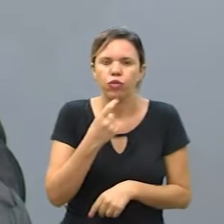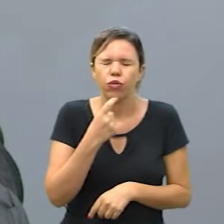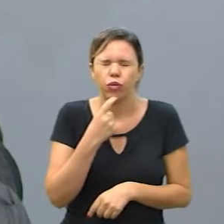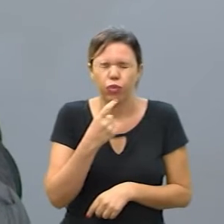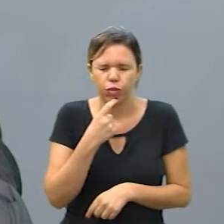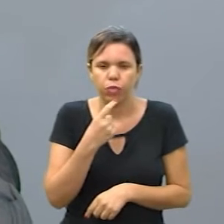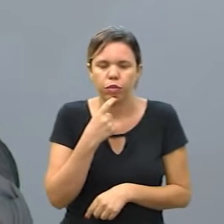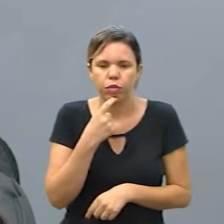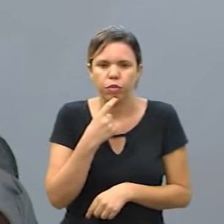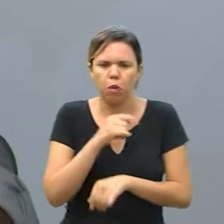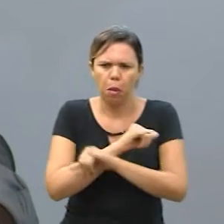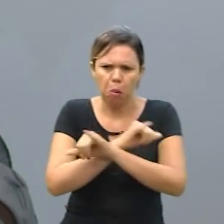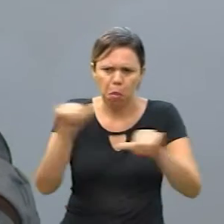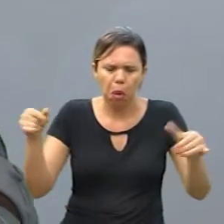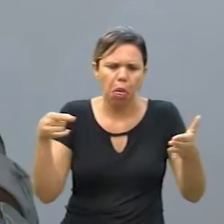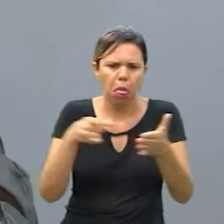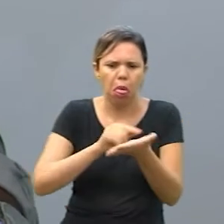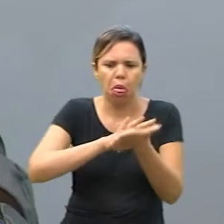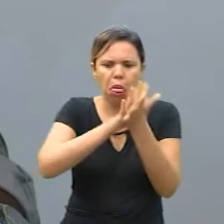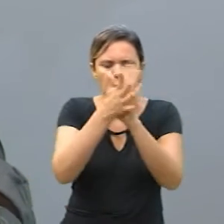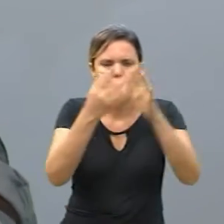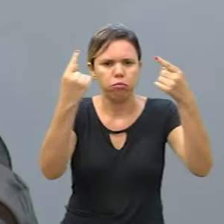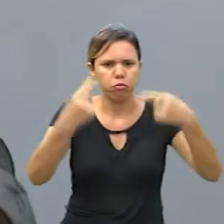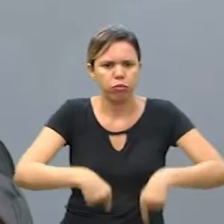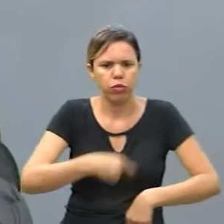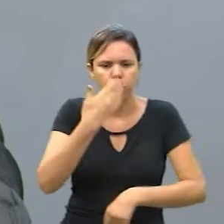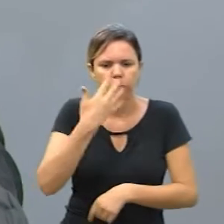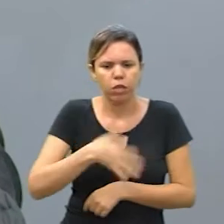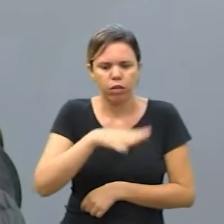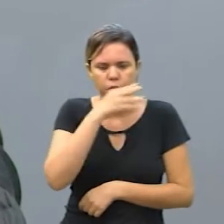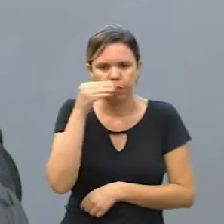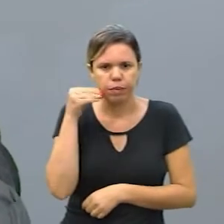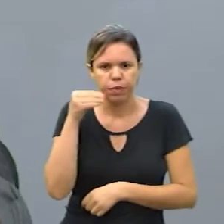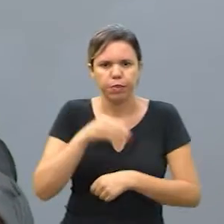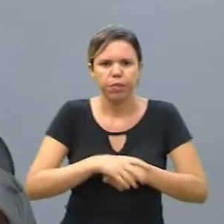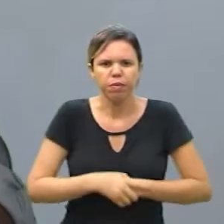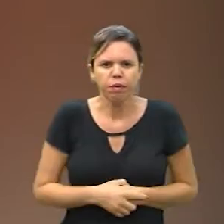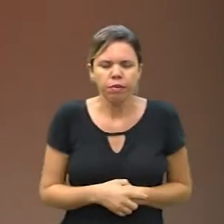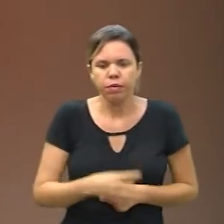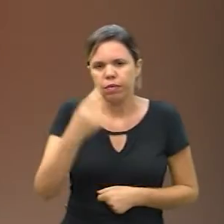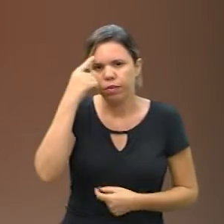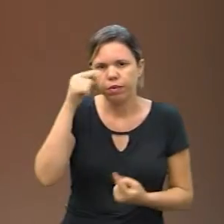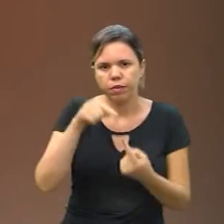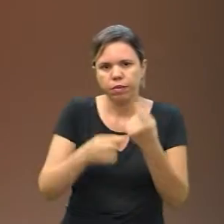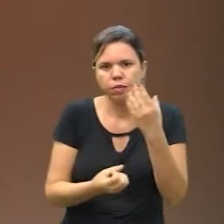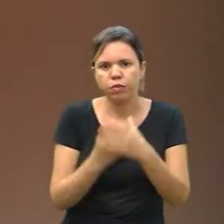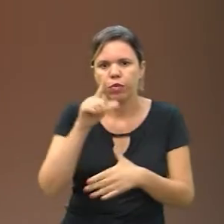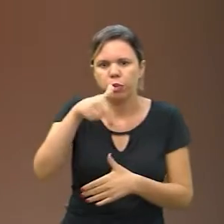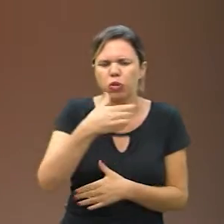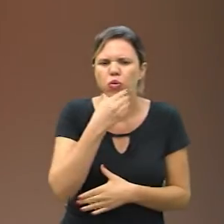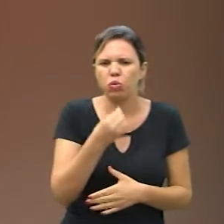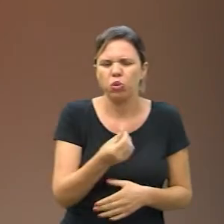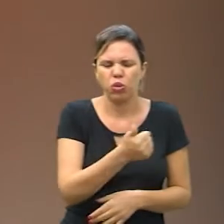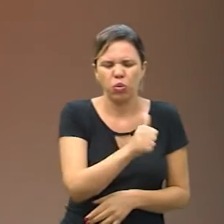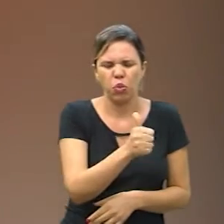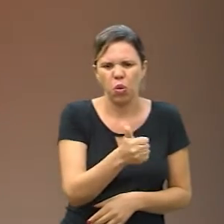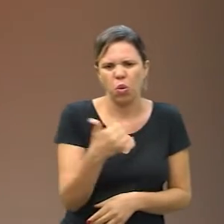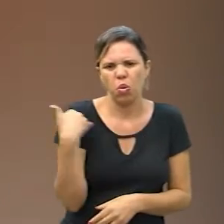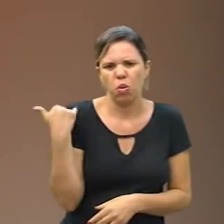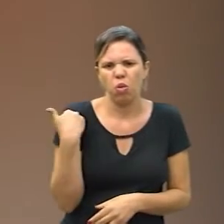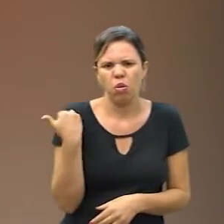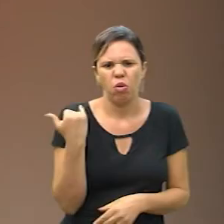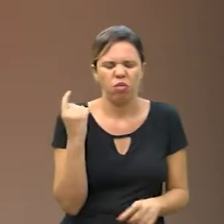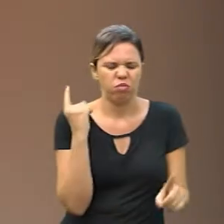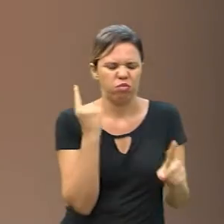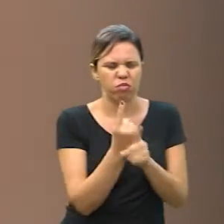de Campinas a estar denunciando os maus tratos contra a criança e o adolescente. A ideia veio após um menino de 11